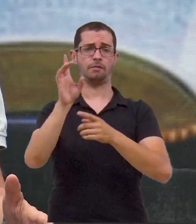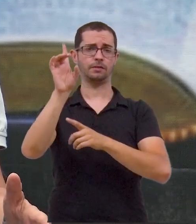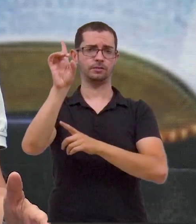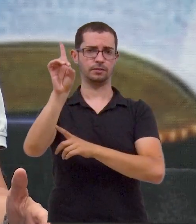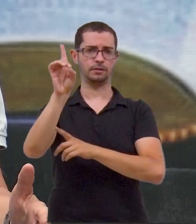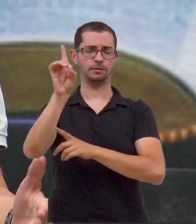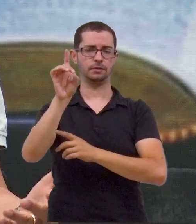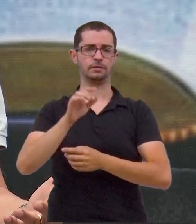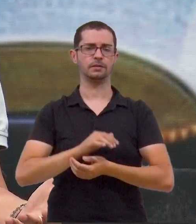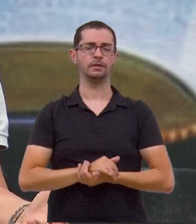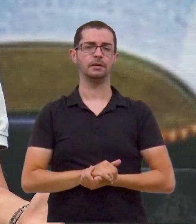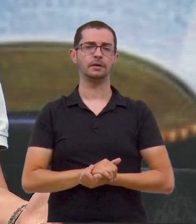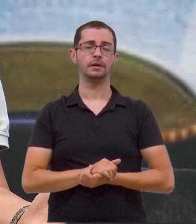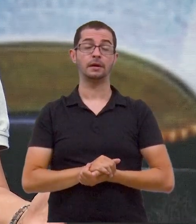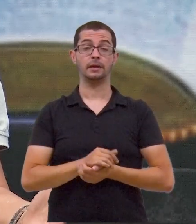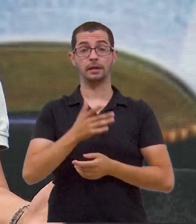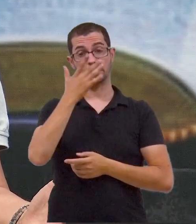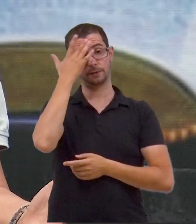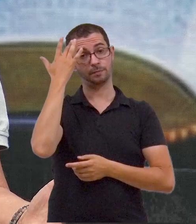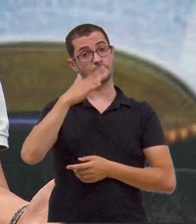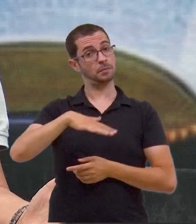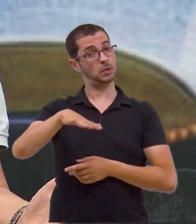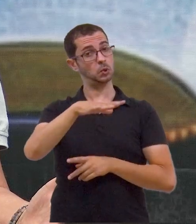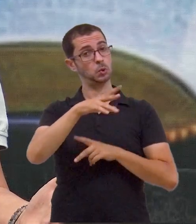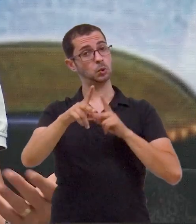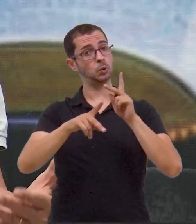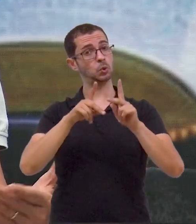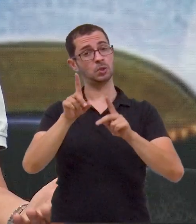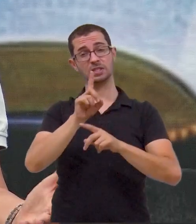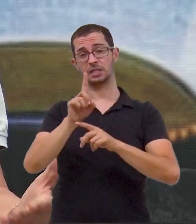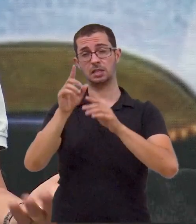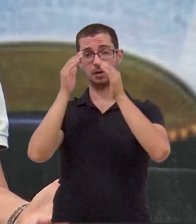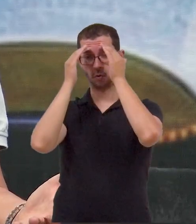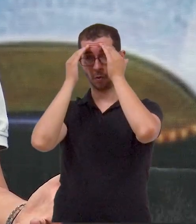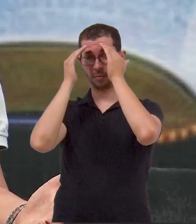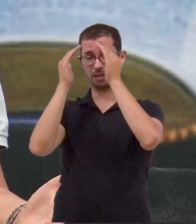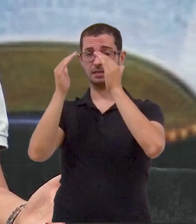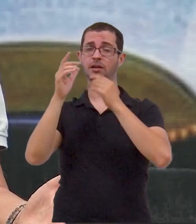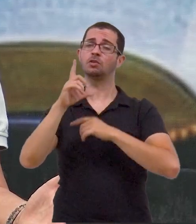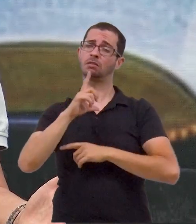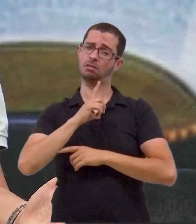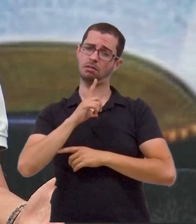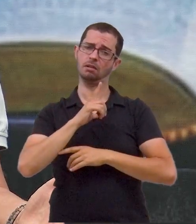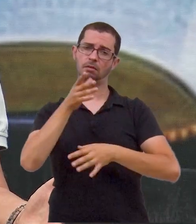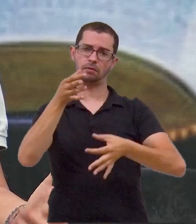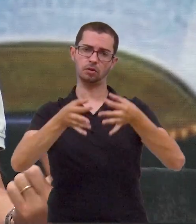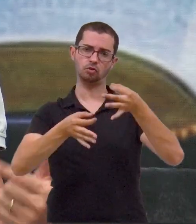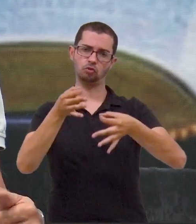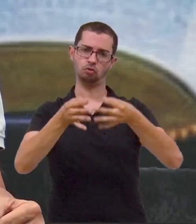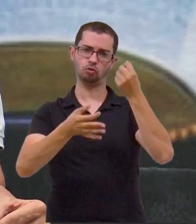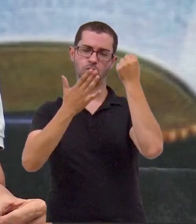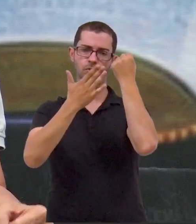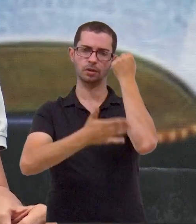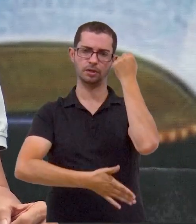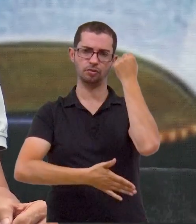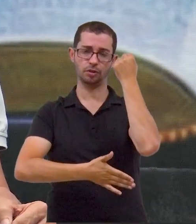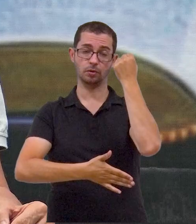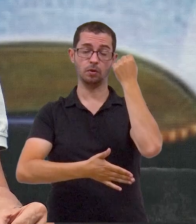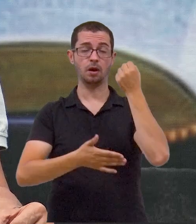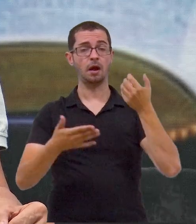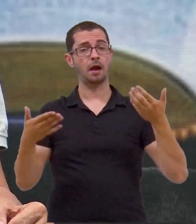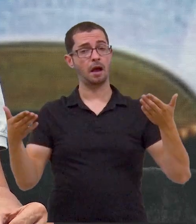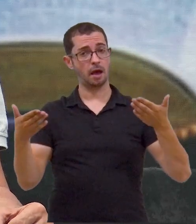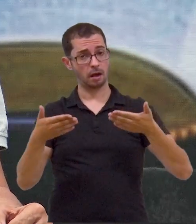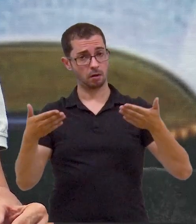E aqueles que desobedeceram receberam um justo castigo. Sim. Nesses últimos